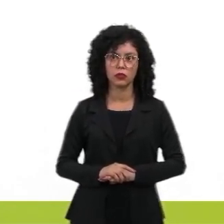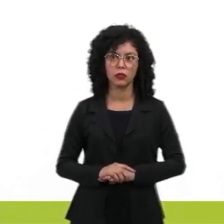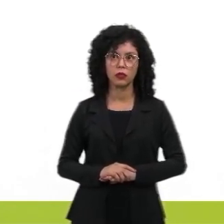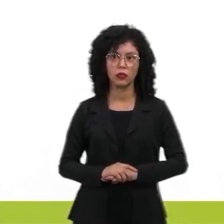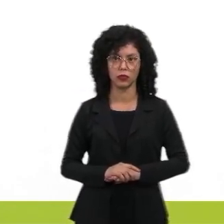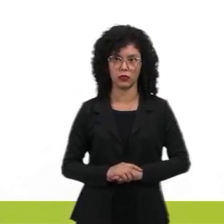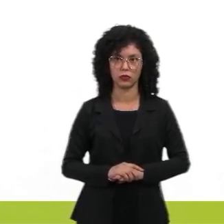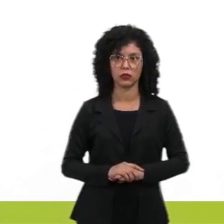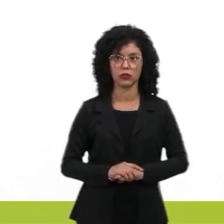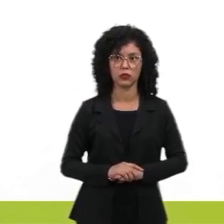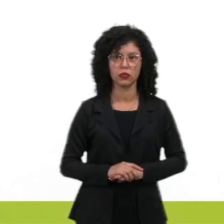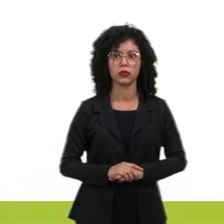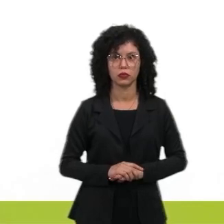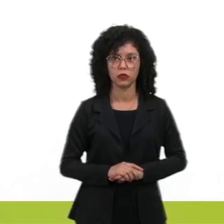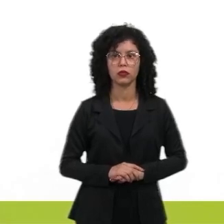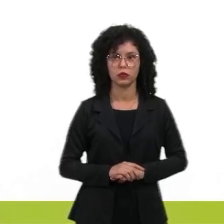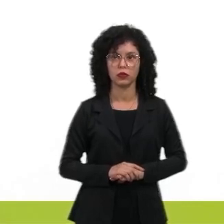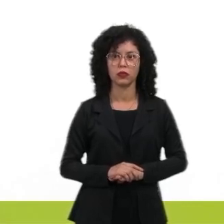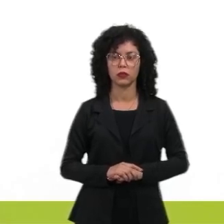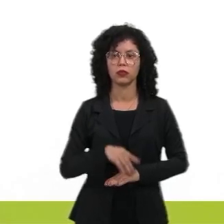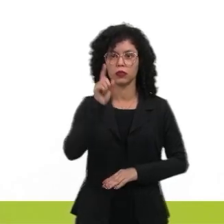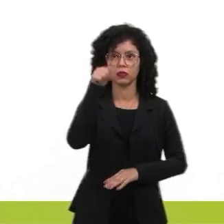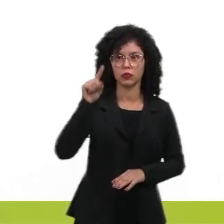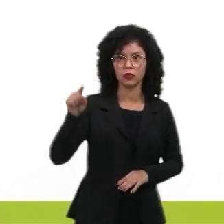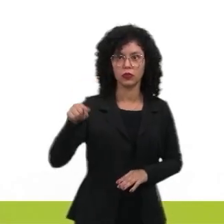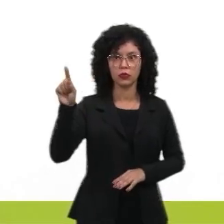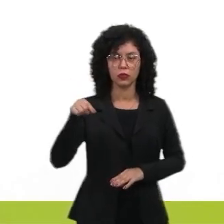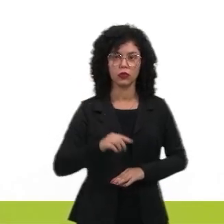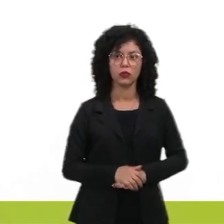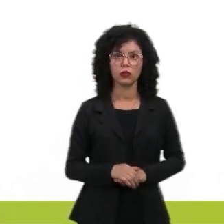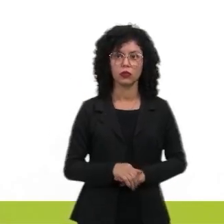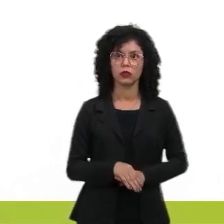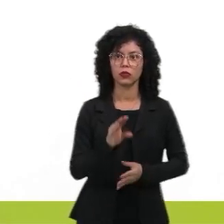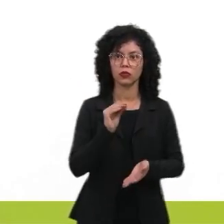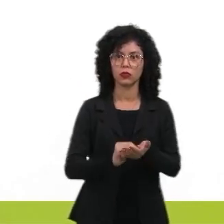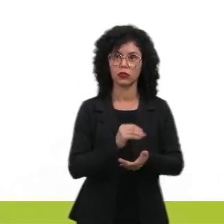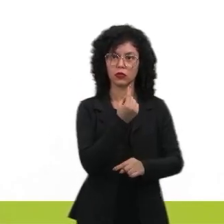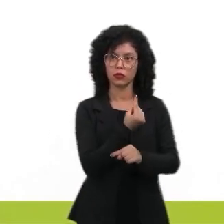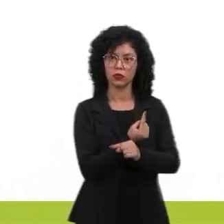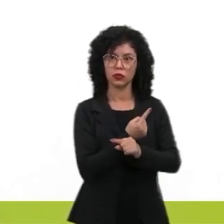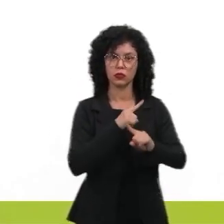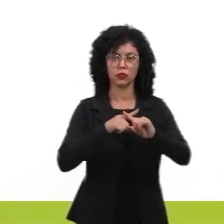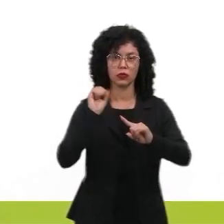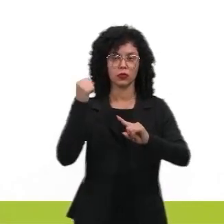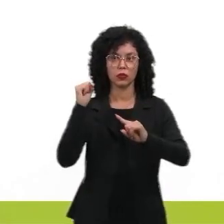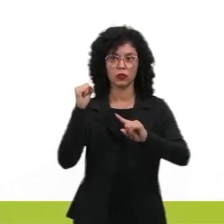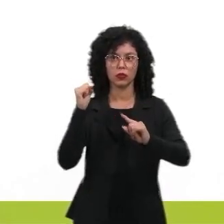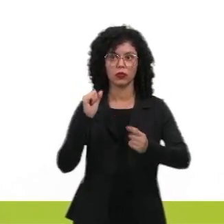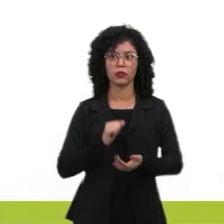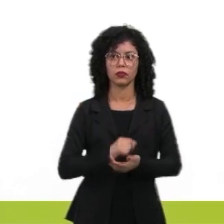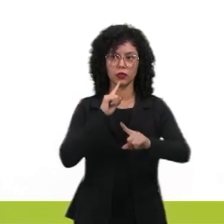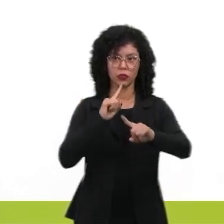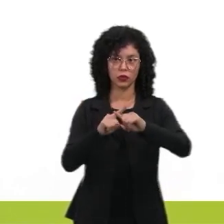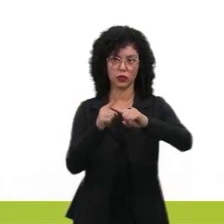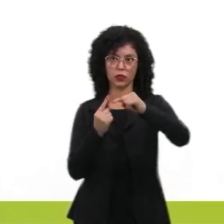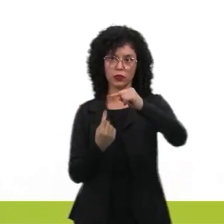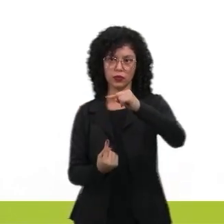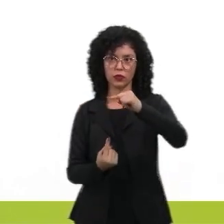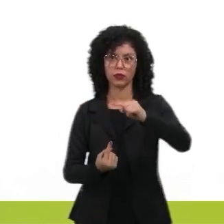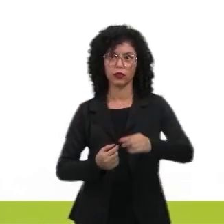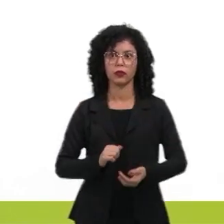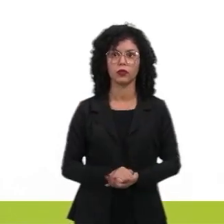cancelando, né? Cancela todo mundo. E sobrou 1 vezes 8, não é isso? 1 vezes